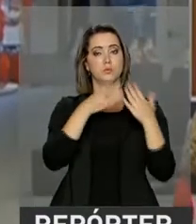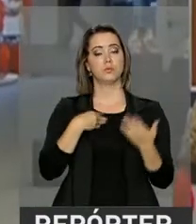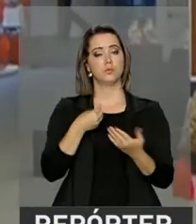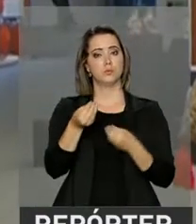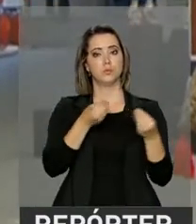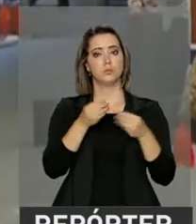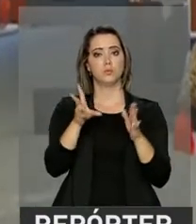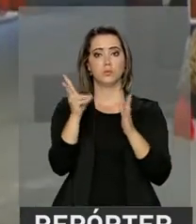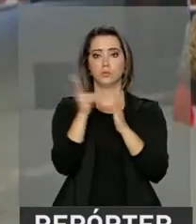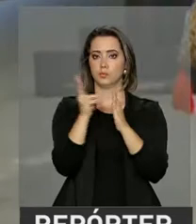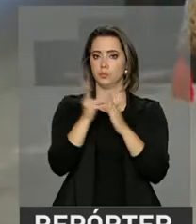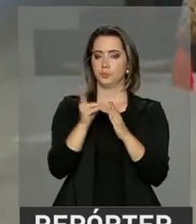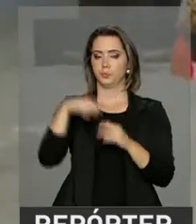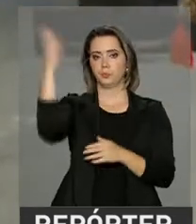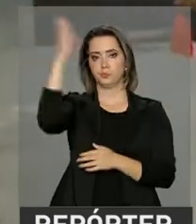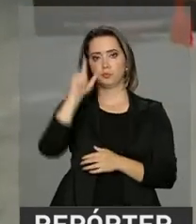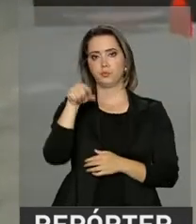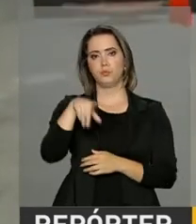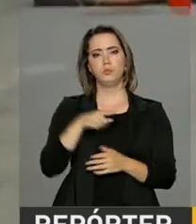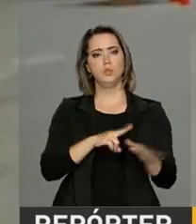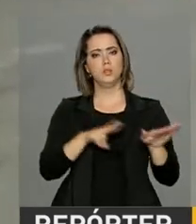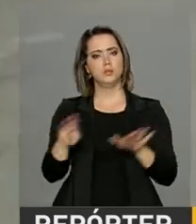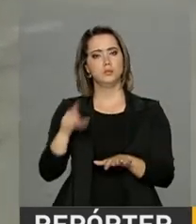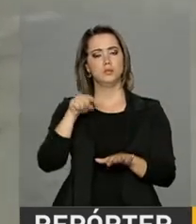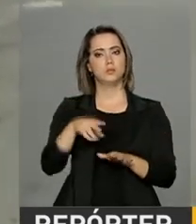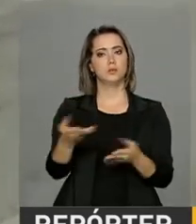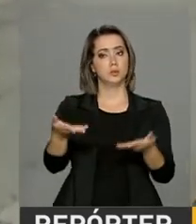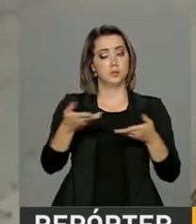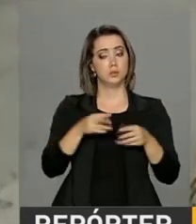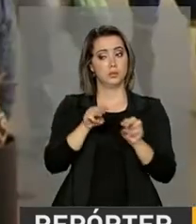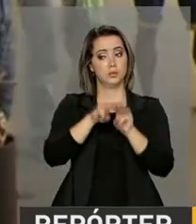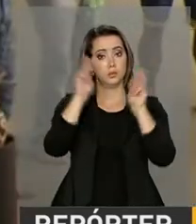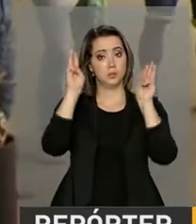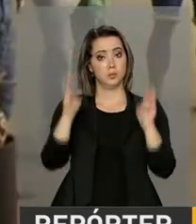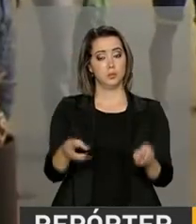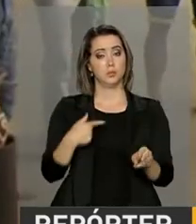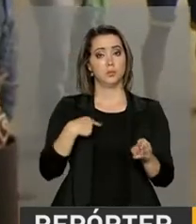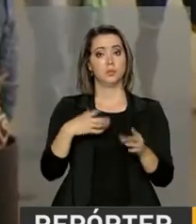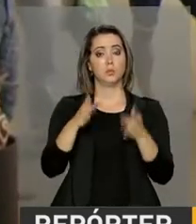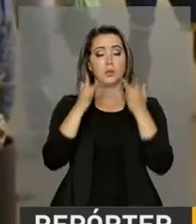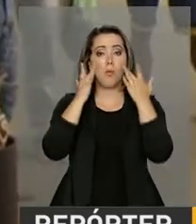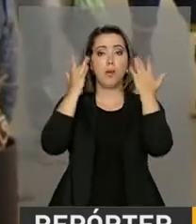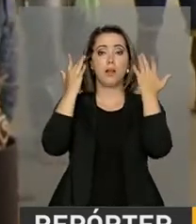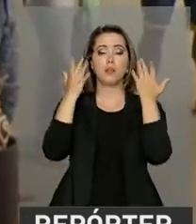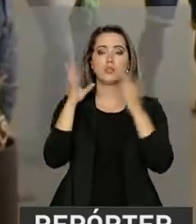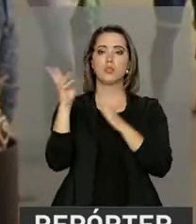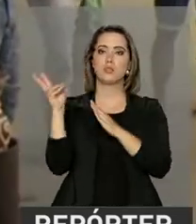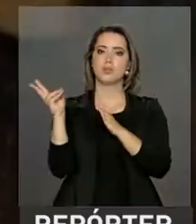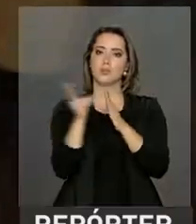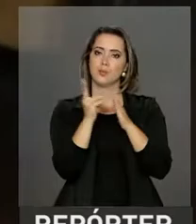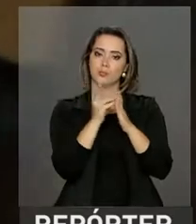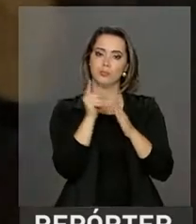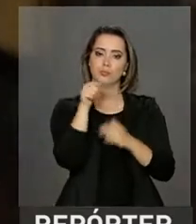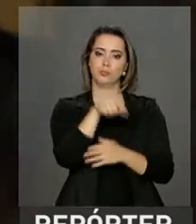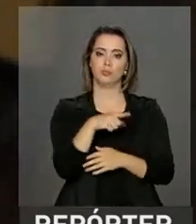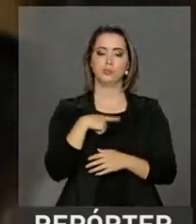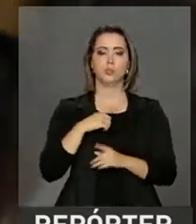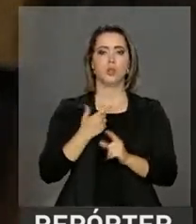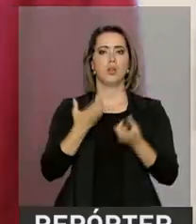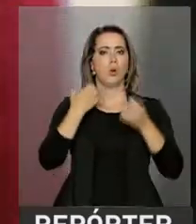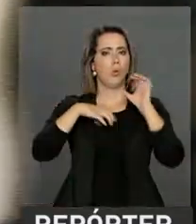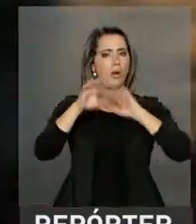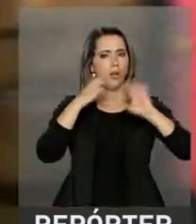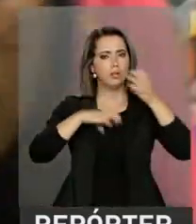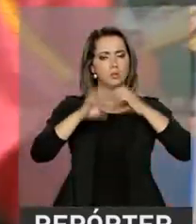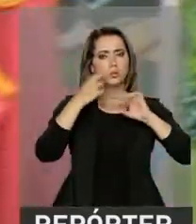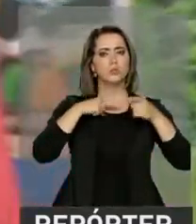celebra o Dia do Índio, o Rio de Janeiro recebe a exposição Artes Indígenas. No Coral dos Artistas Guarani, da aldeia de Paratimirim,